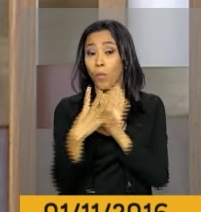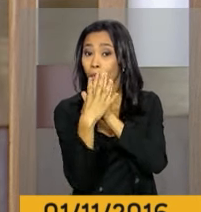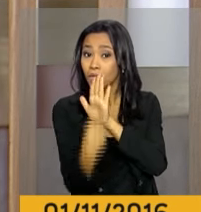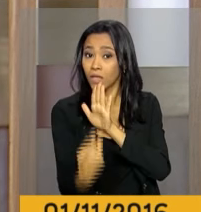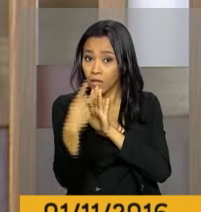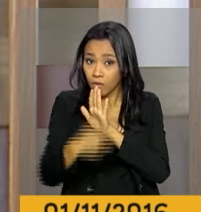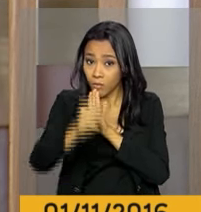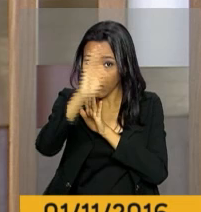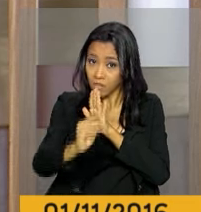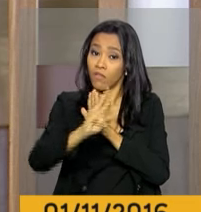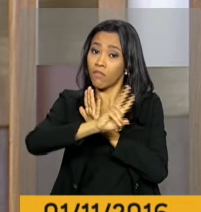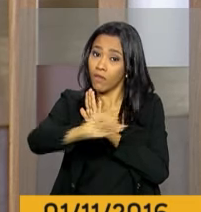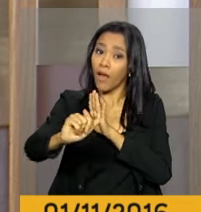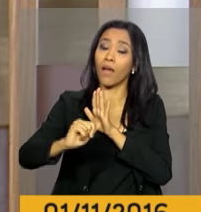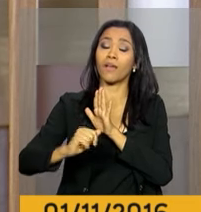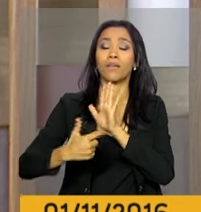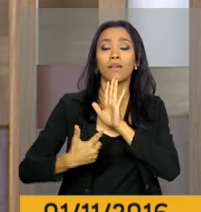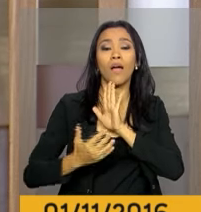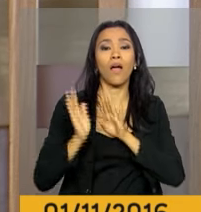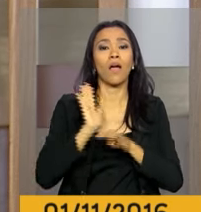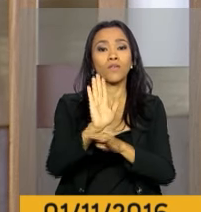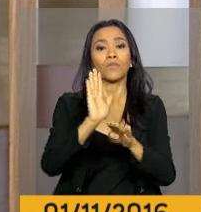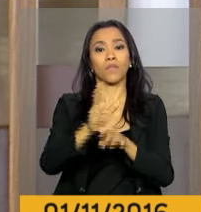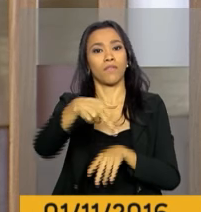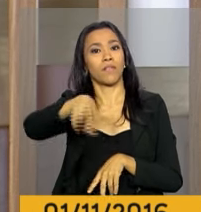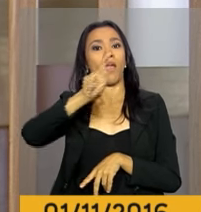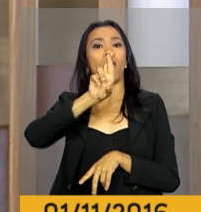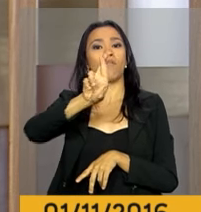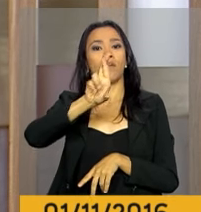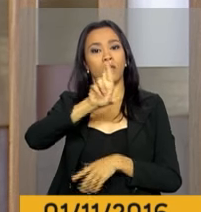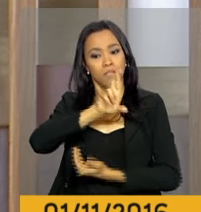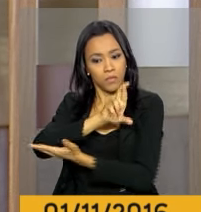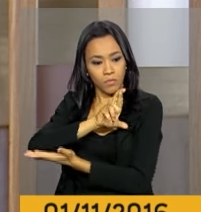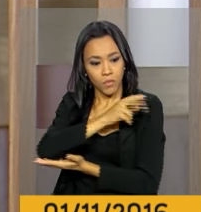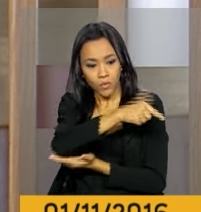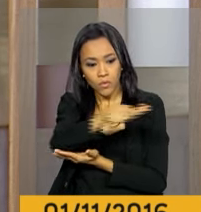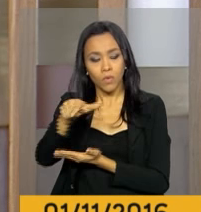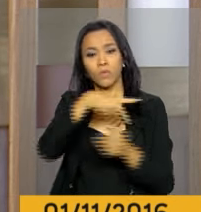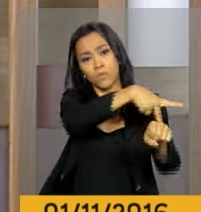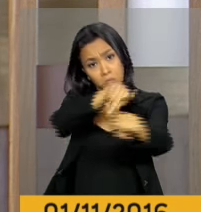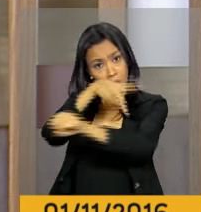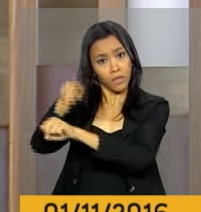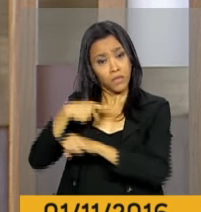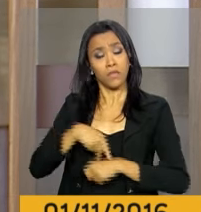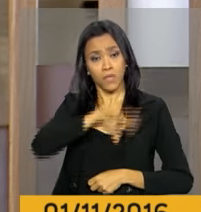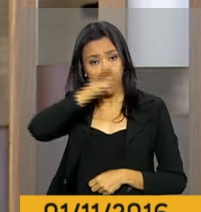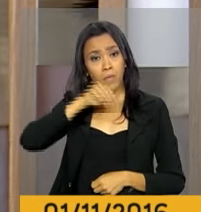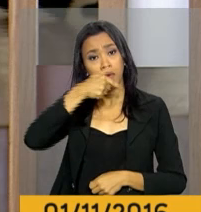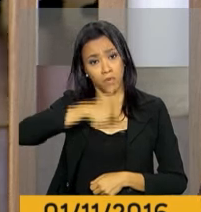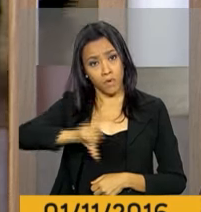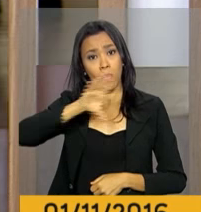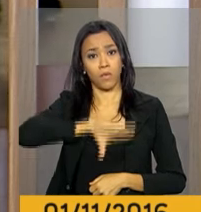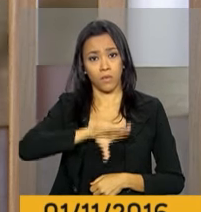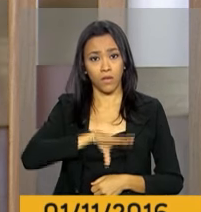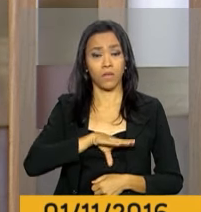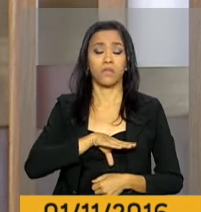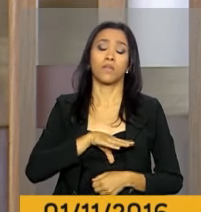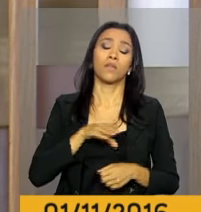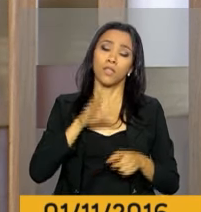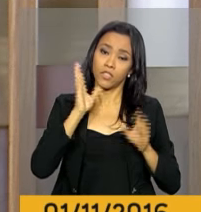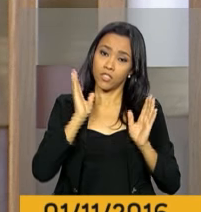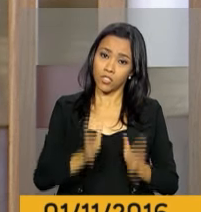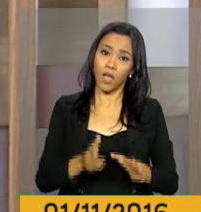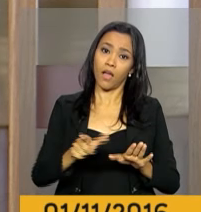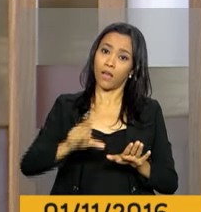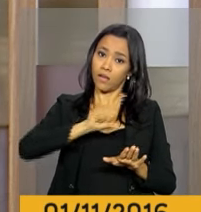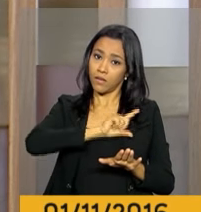poderá servir de exemplo para as comunidades do país de língua portuguesa, que, de resto, já vem praticando,